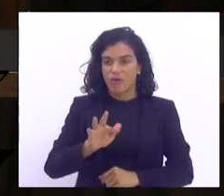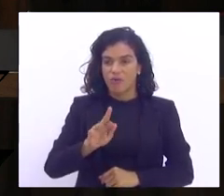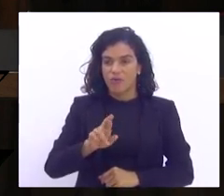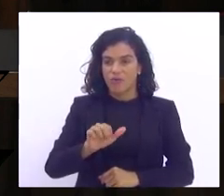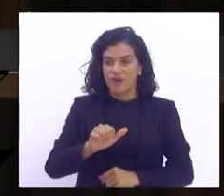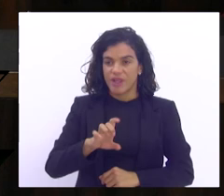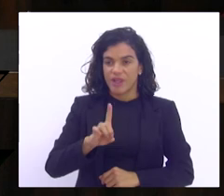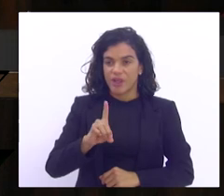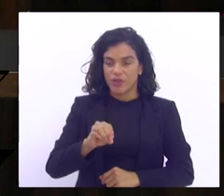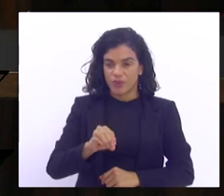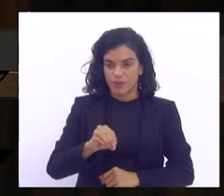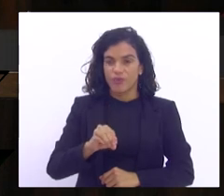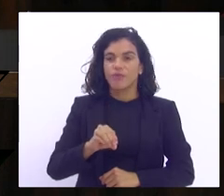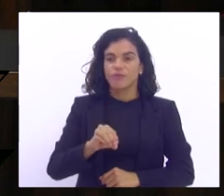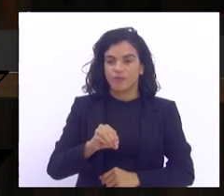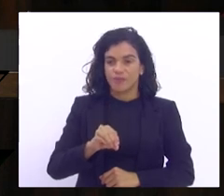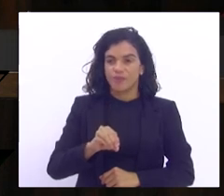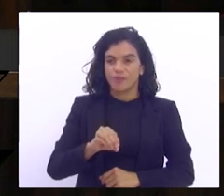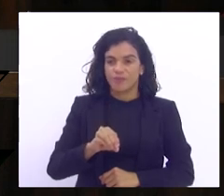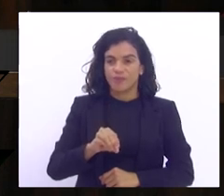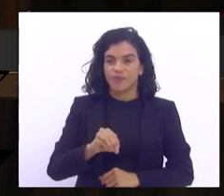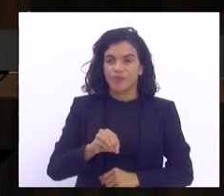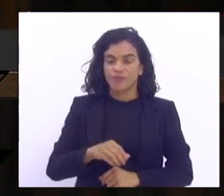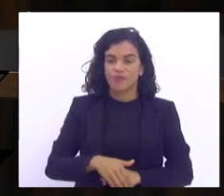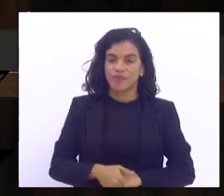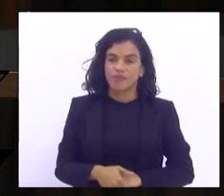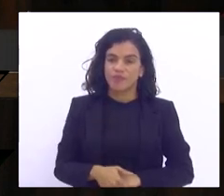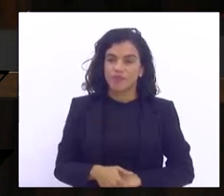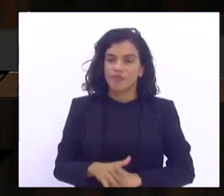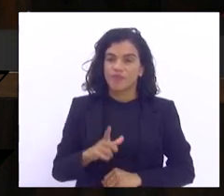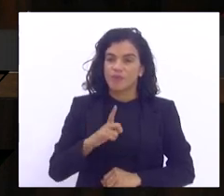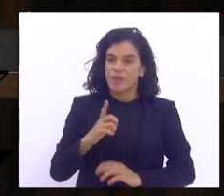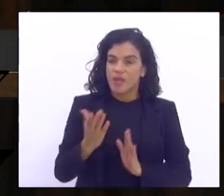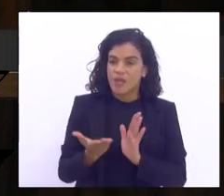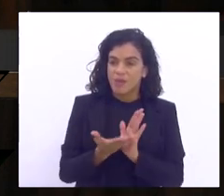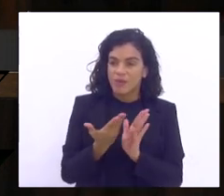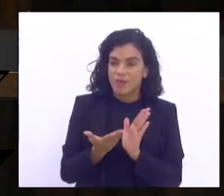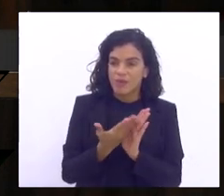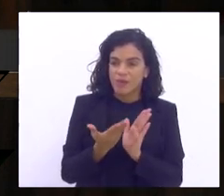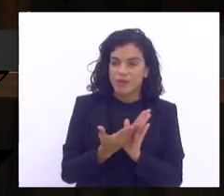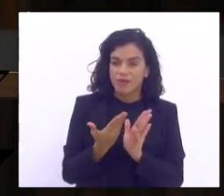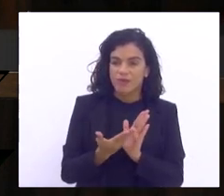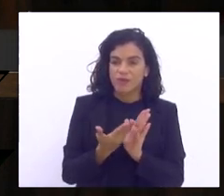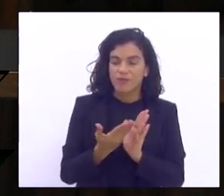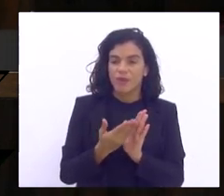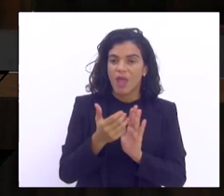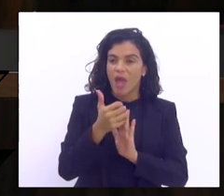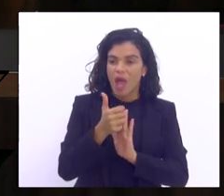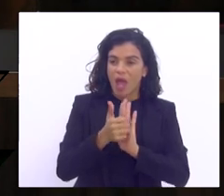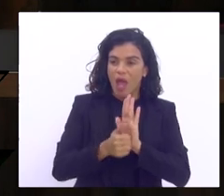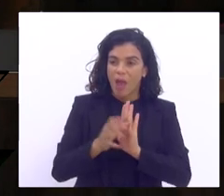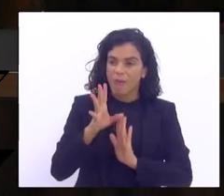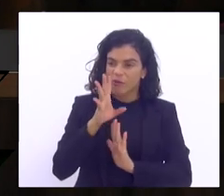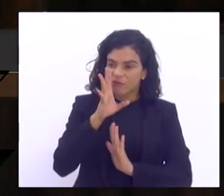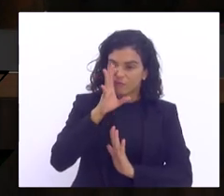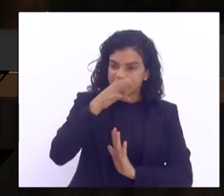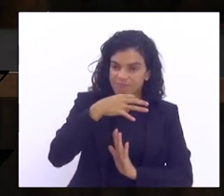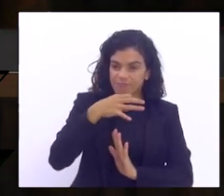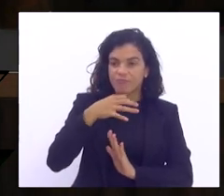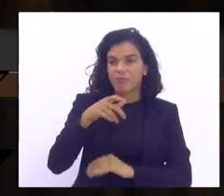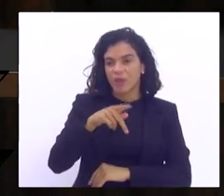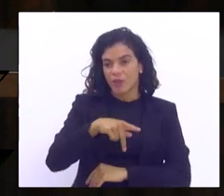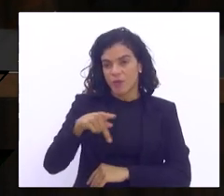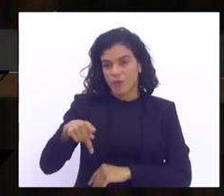com prefácio do professor Marlon de Rosa. Nós temos também Abortos Forçados, que é do